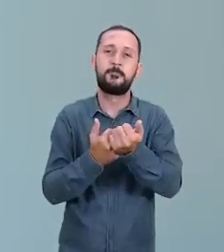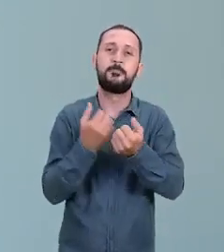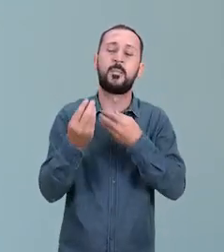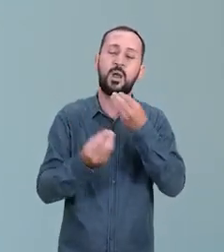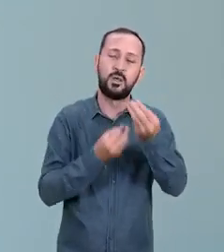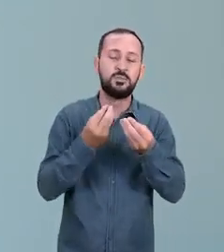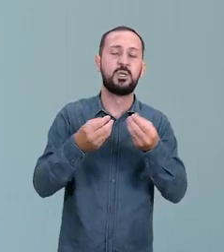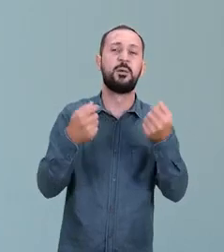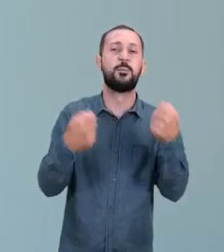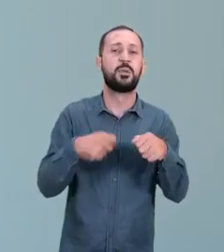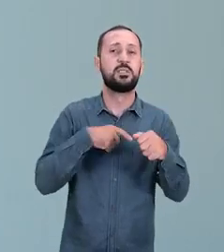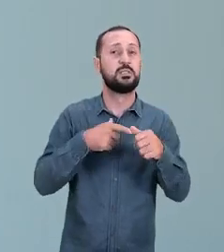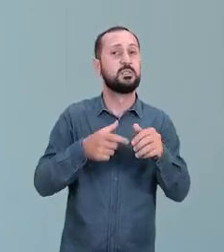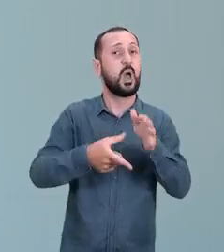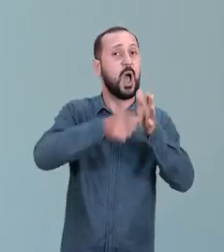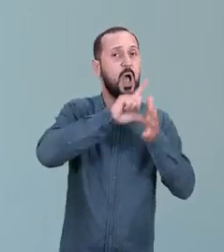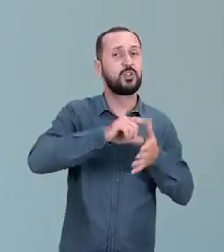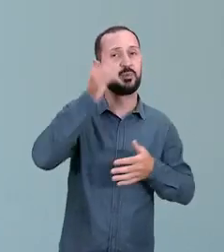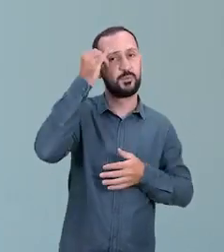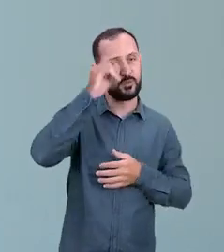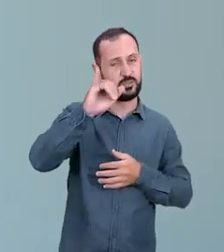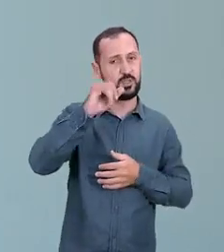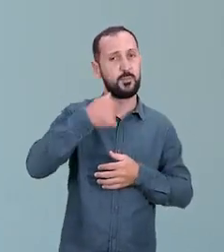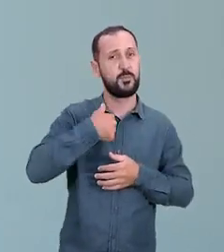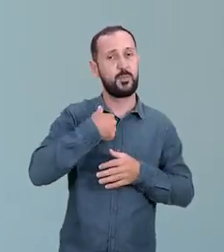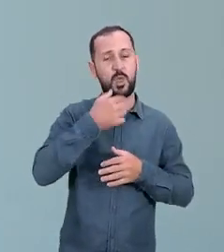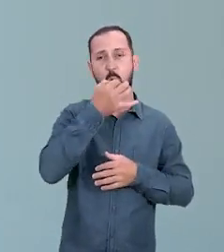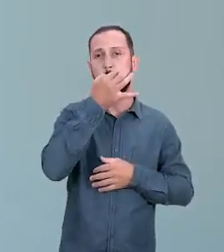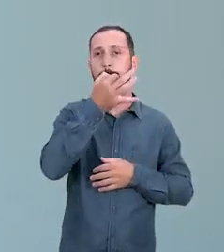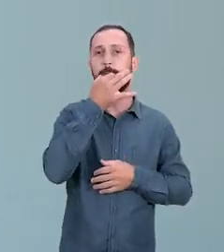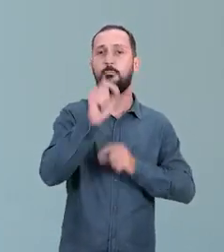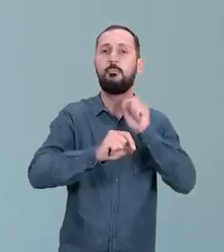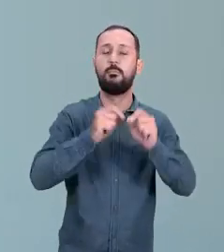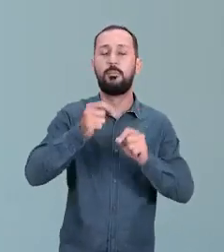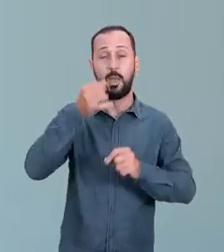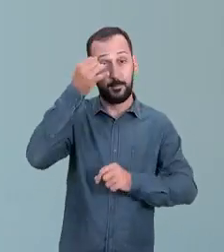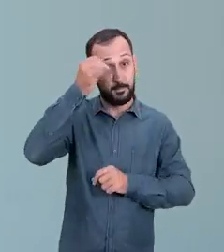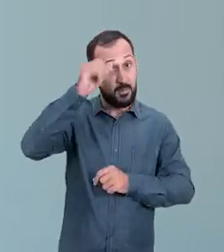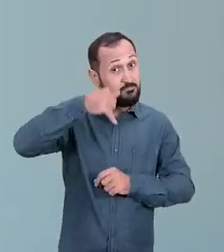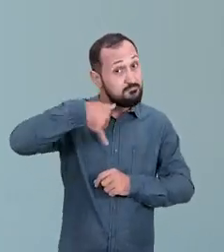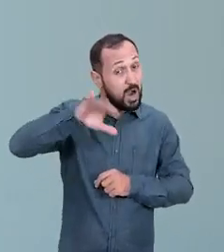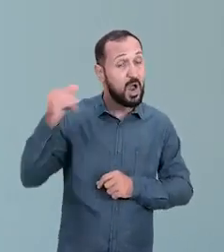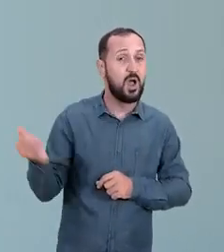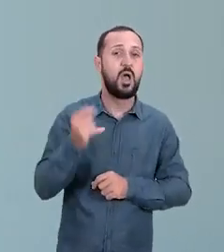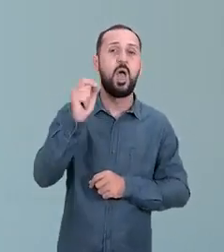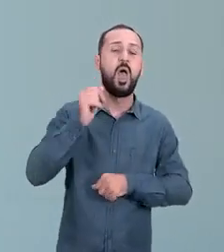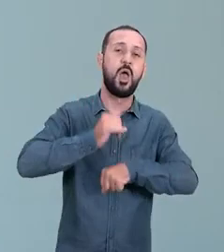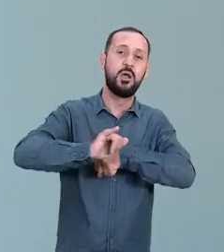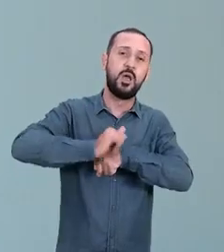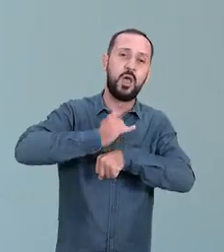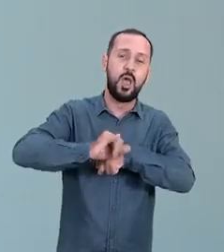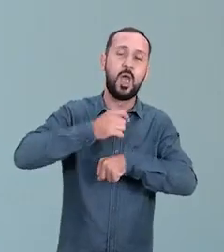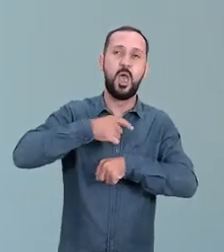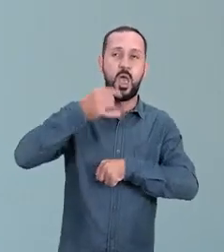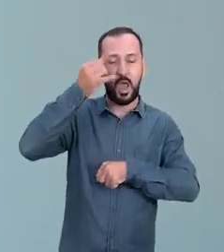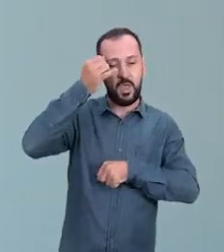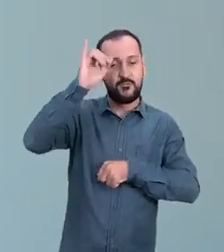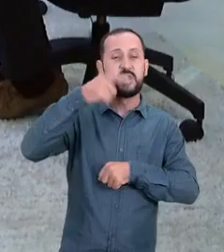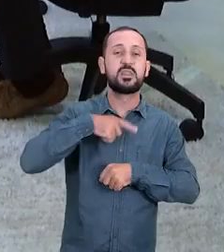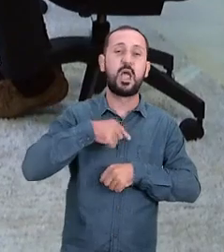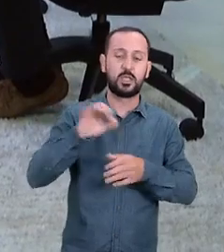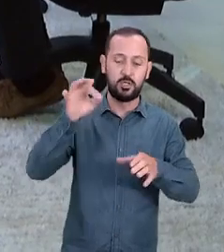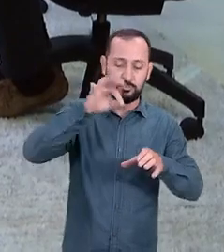como o Dr. Ronaldo falou, precisam de prevenção. E no meu ponto de vista, a principal prevenção que a gente tem, a principal estratégia é o combate ao